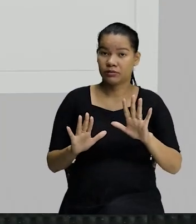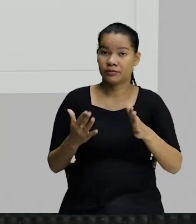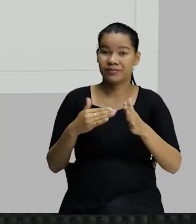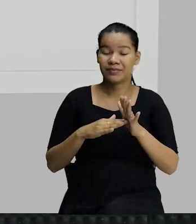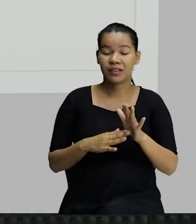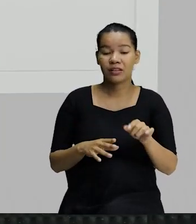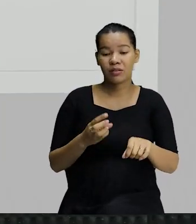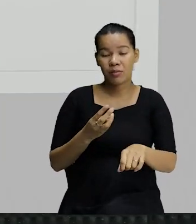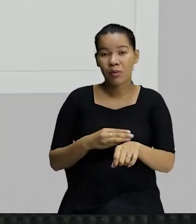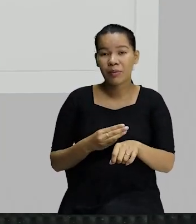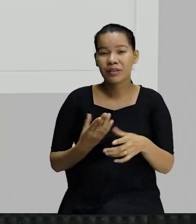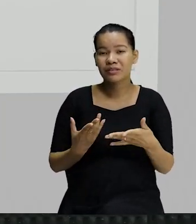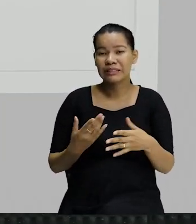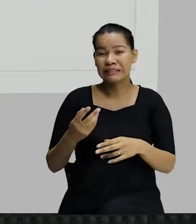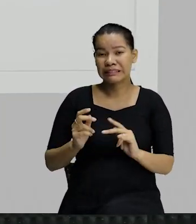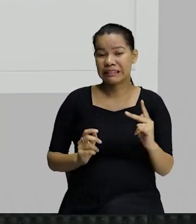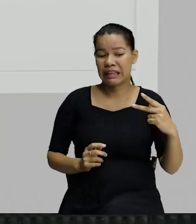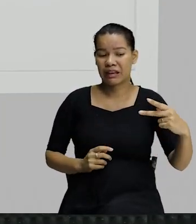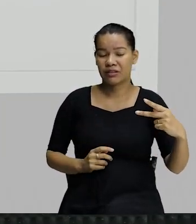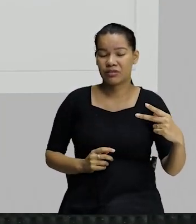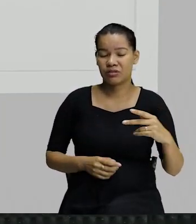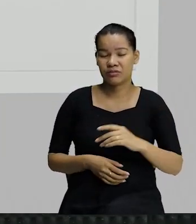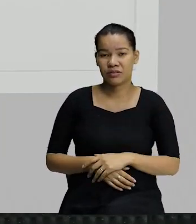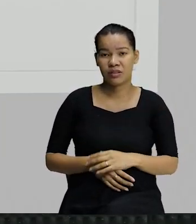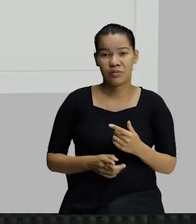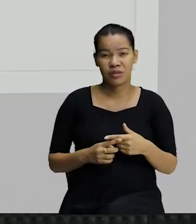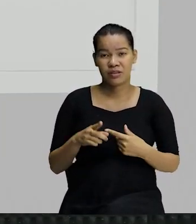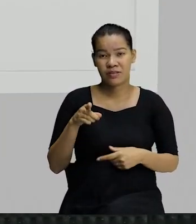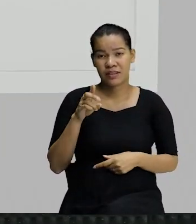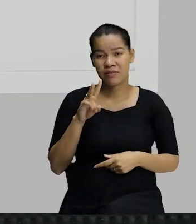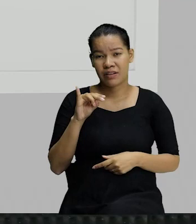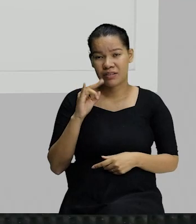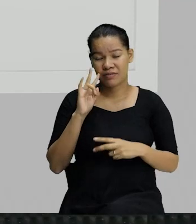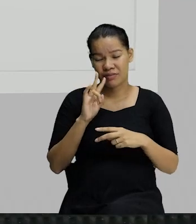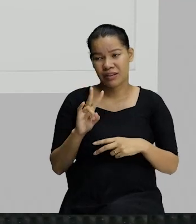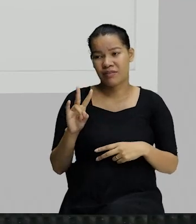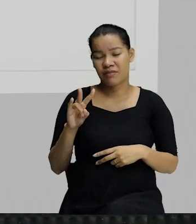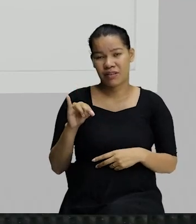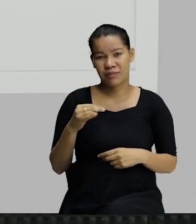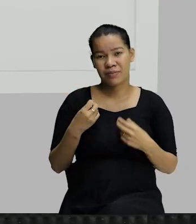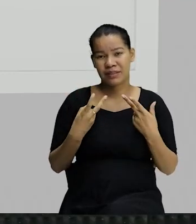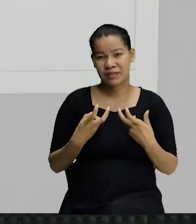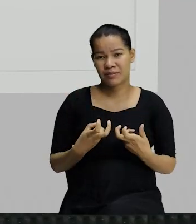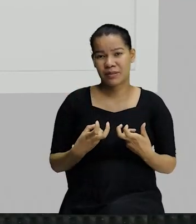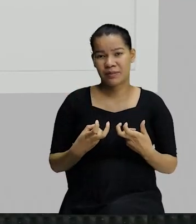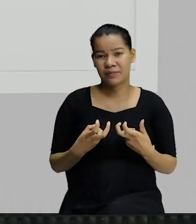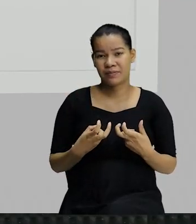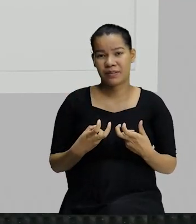em muitos momentos de forma negativa, viu? Porque você vai ver, você vai perceber